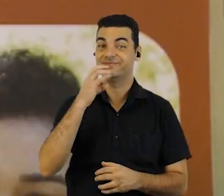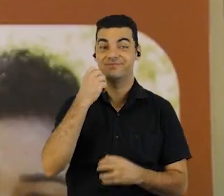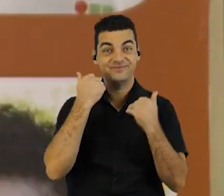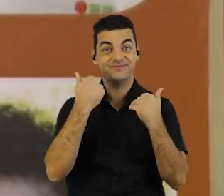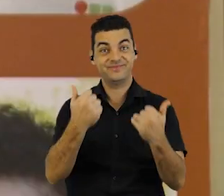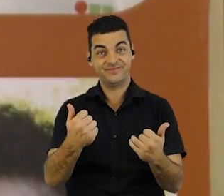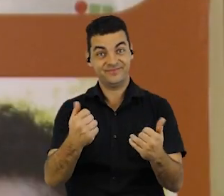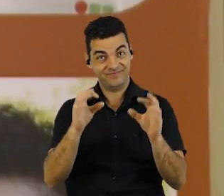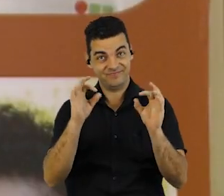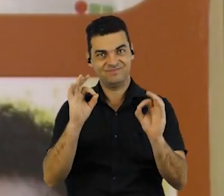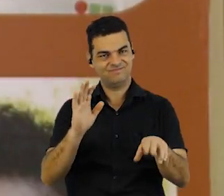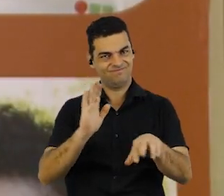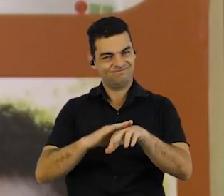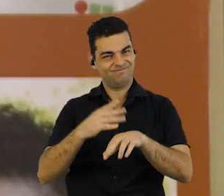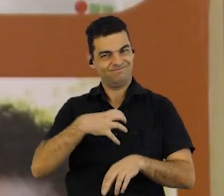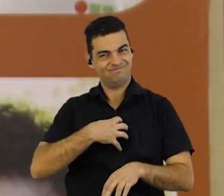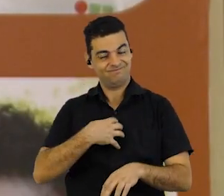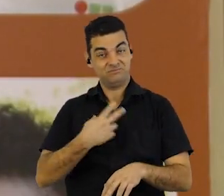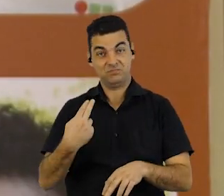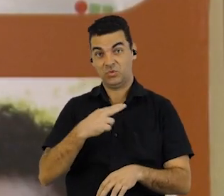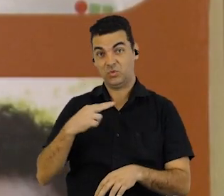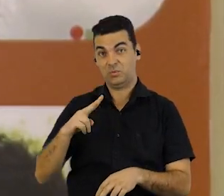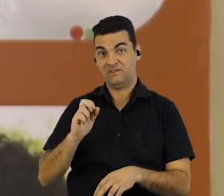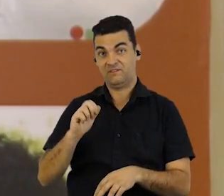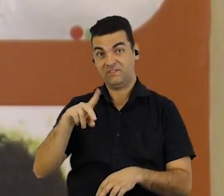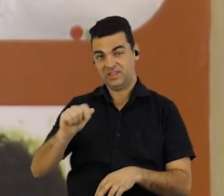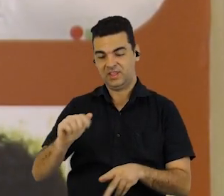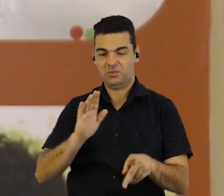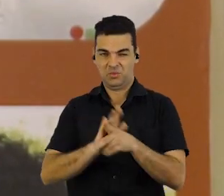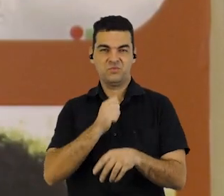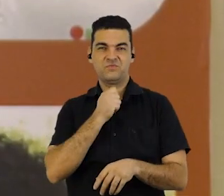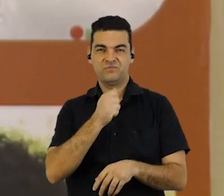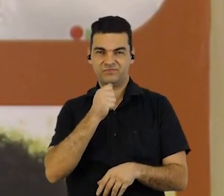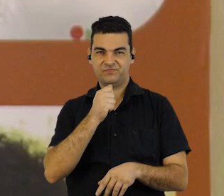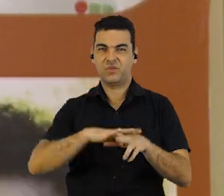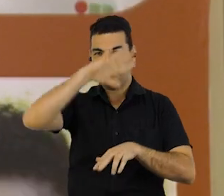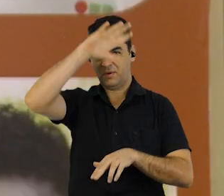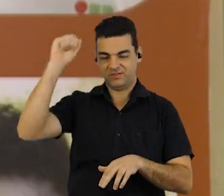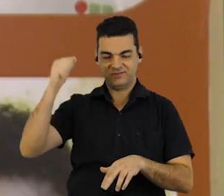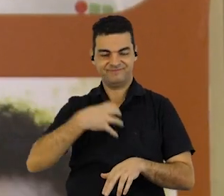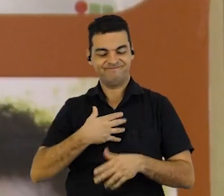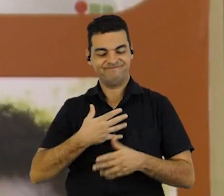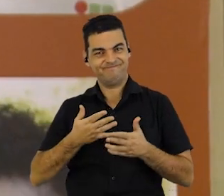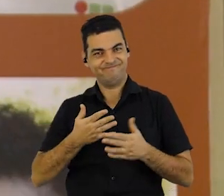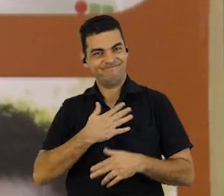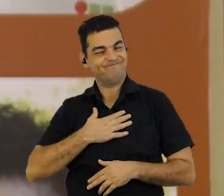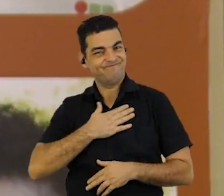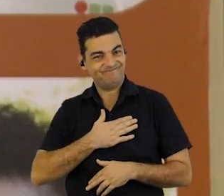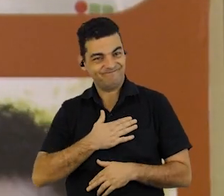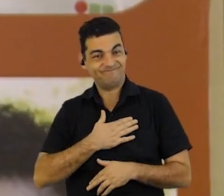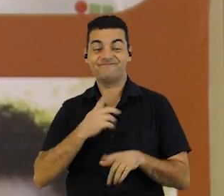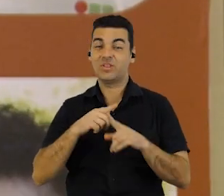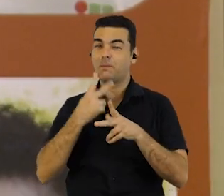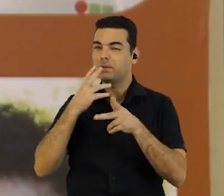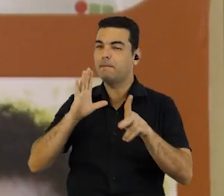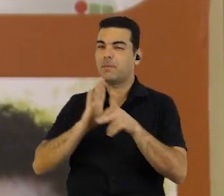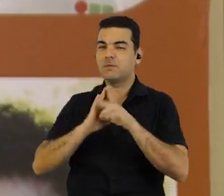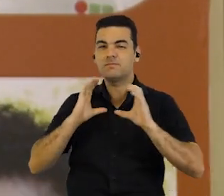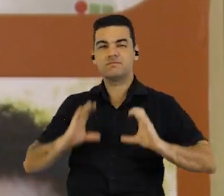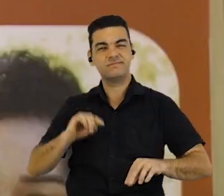Olá, tudo bem? Tudo certo na Bahia? Olha, meu nome é Wanda Scheiser, eu sou jornalista, amazonense, baiana de coração. Já tenho o título de